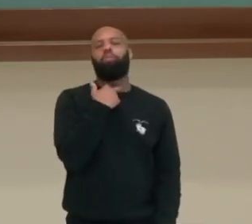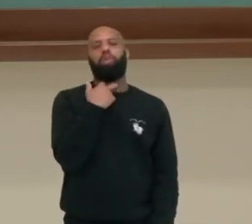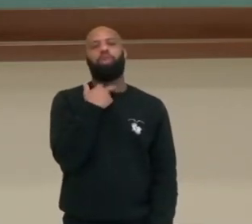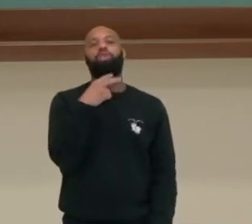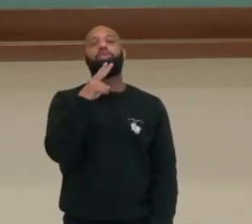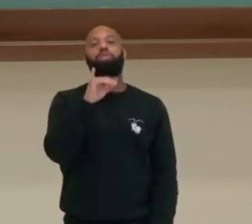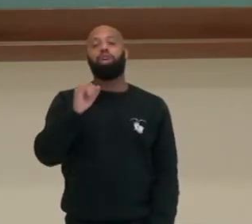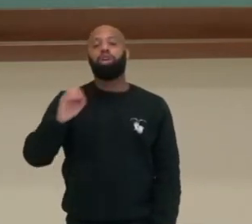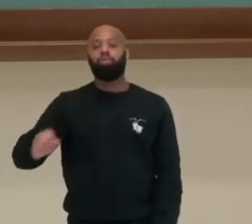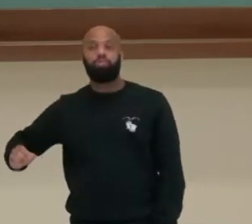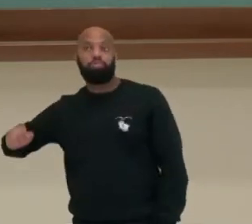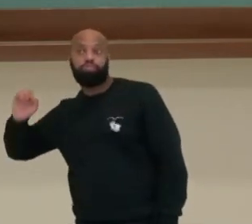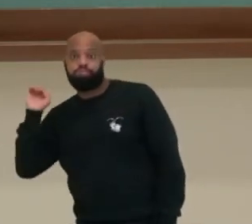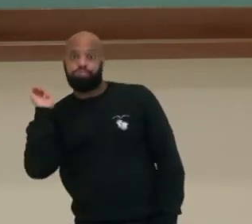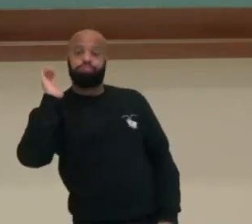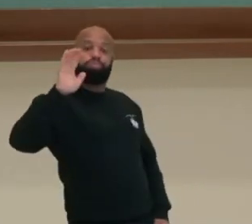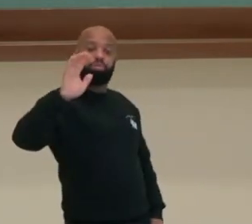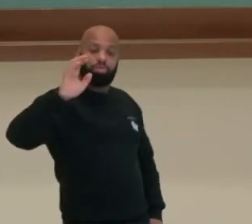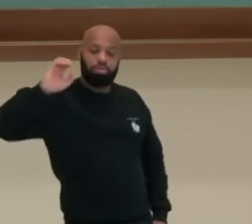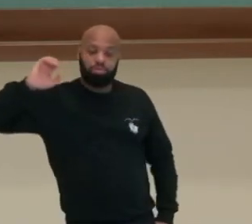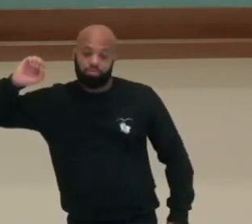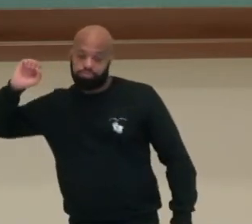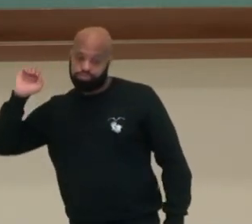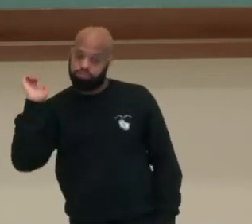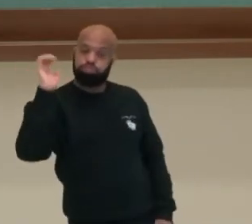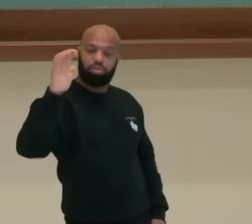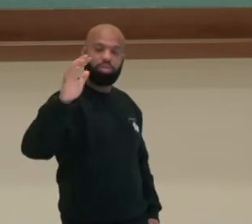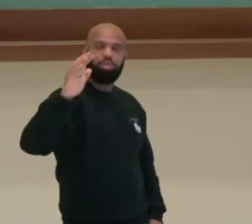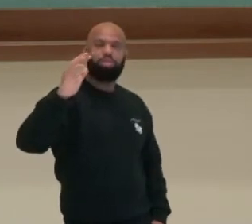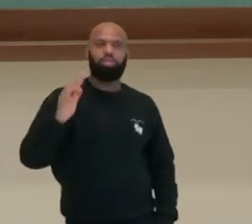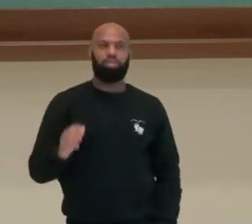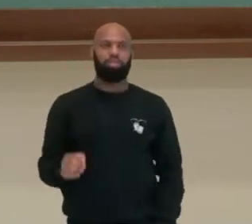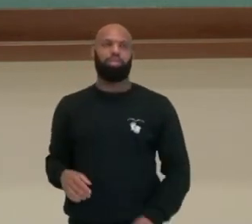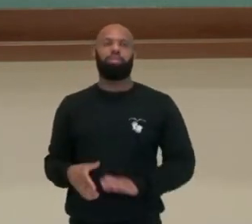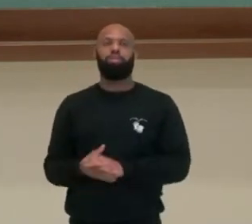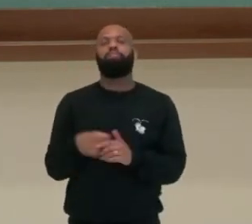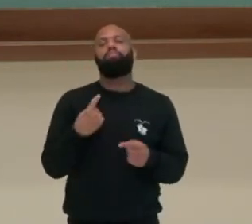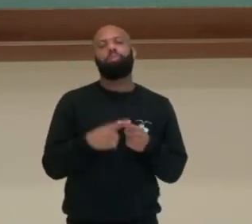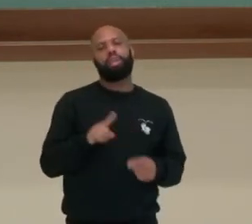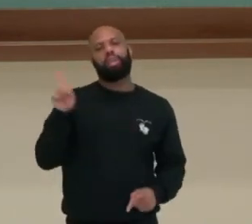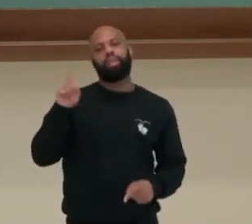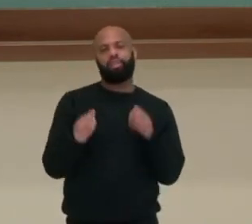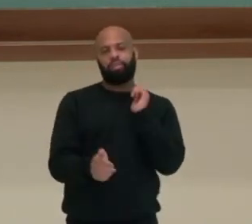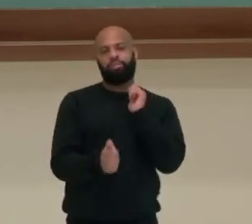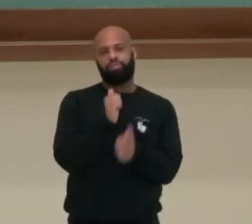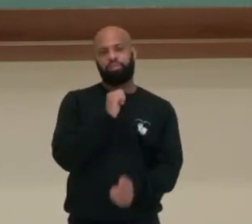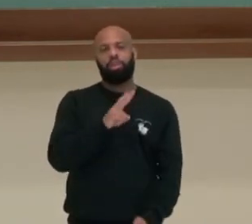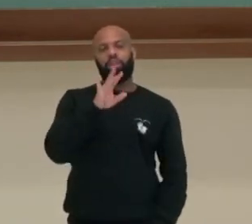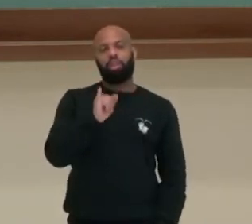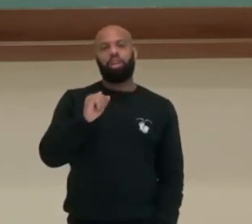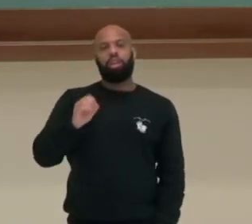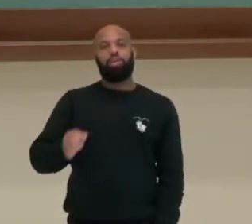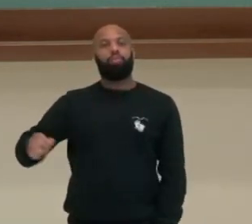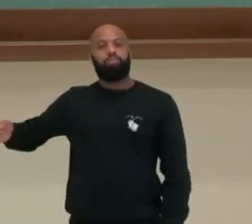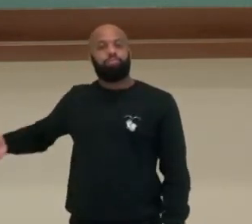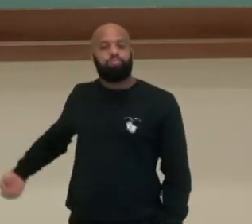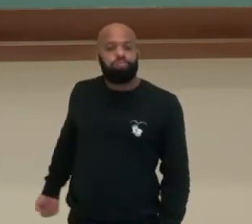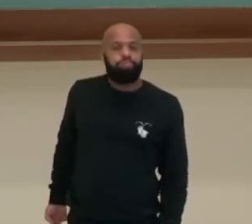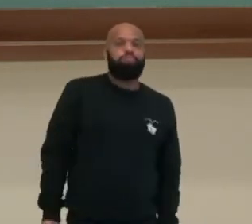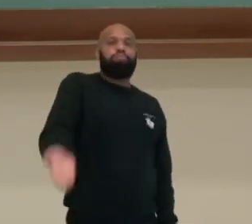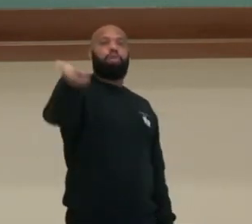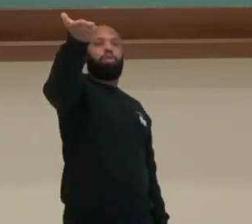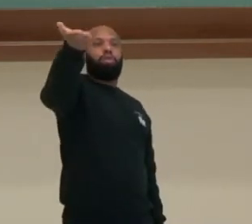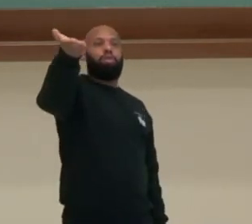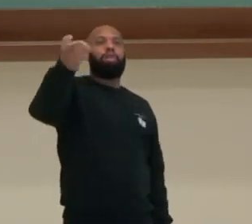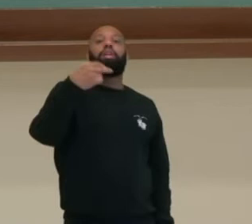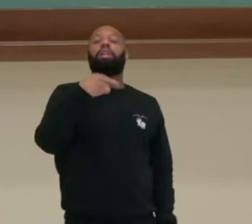rolar ela no chão. Não é assim, tá? A bocha ela tem que ser lançada do alto. Você não